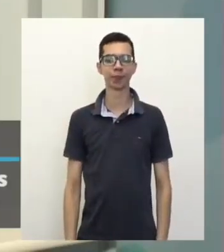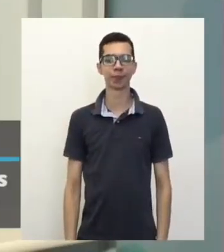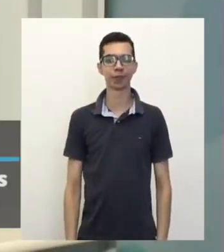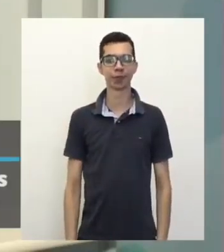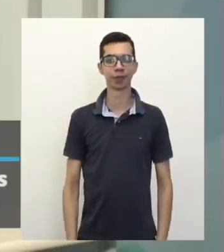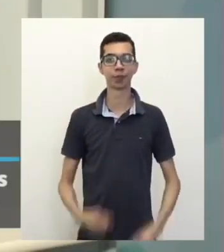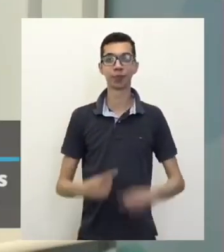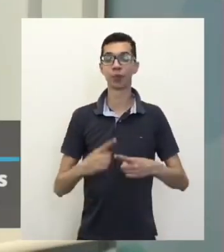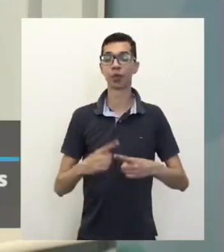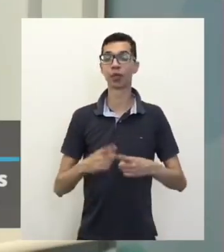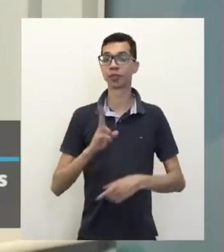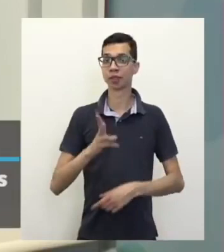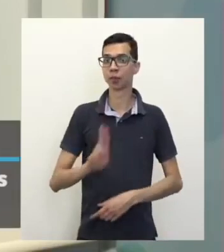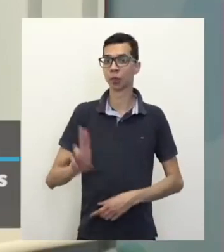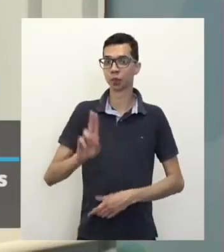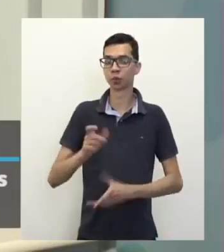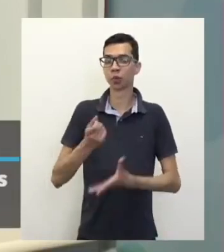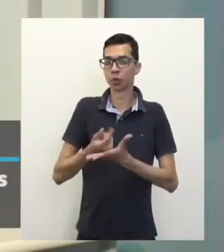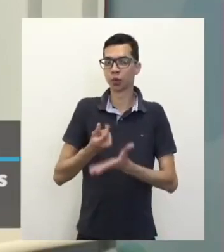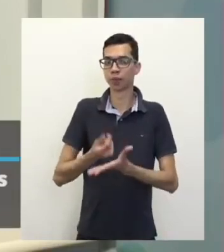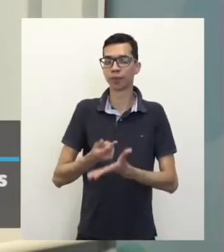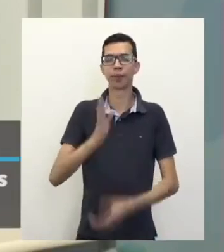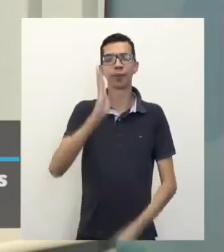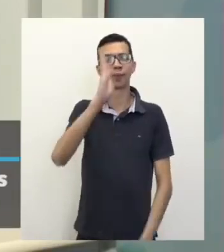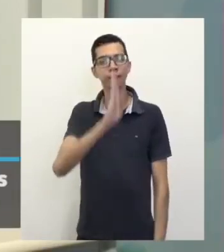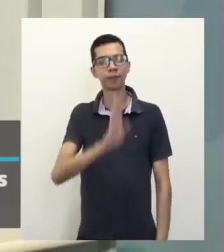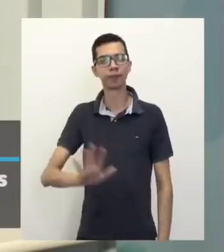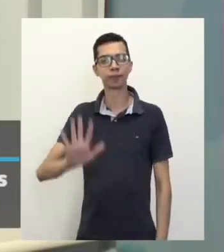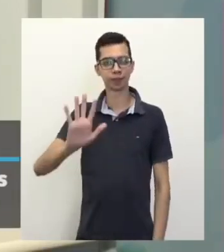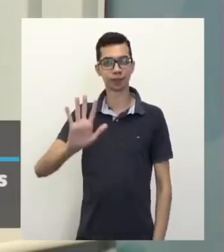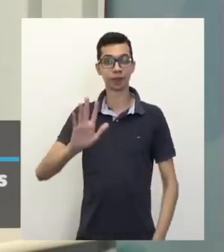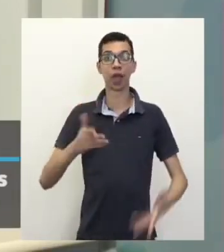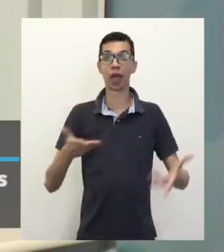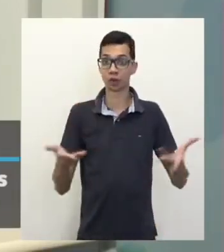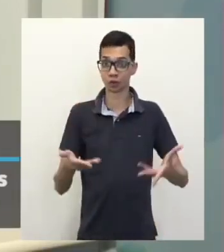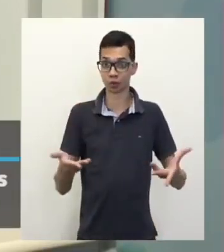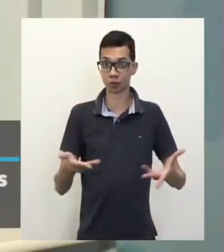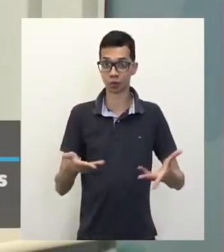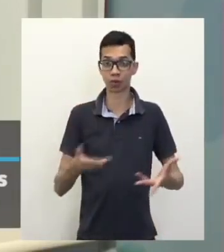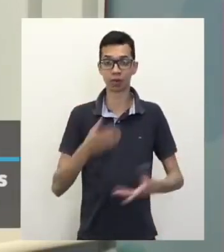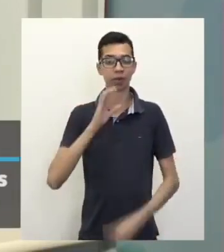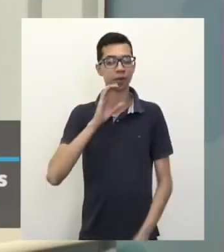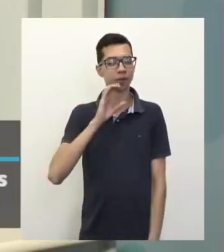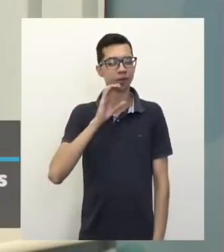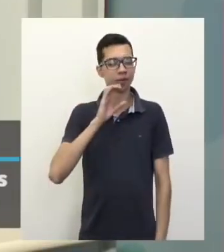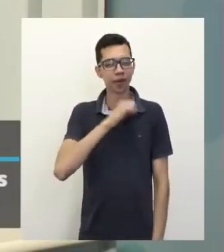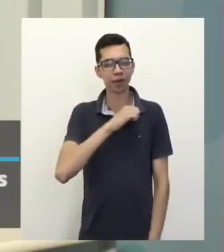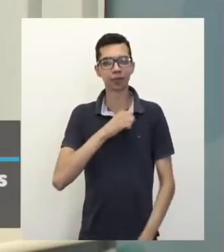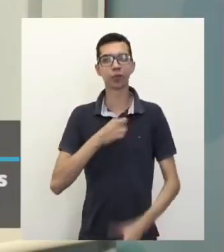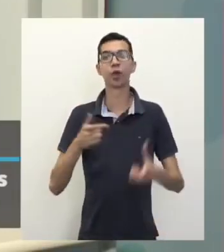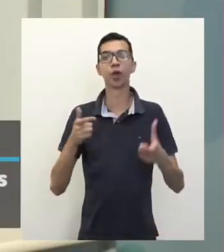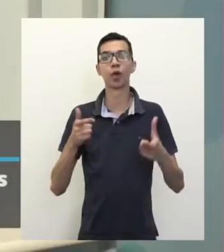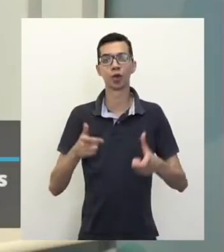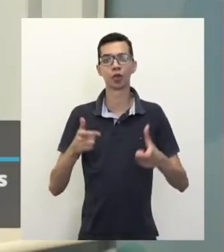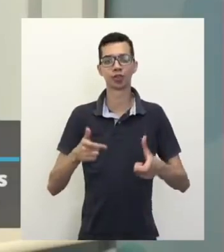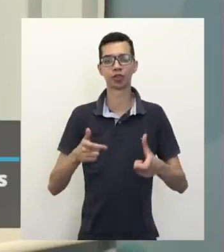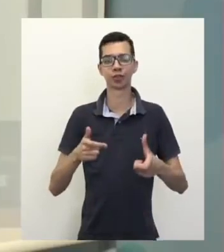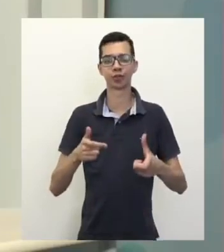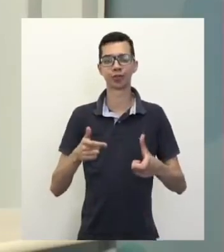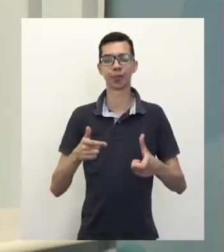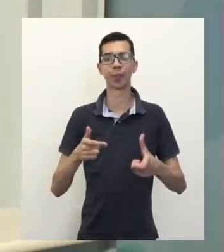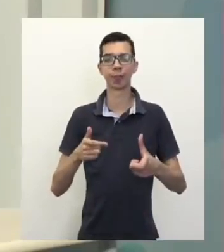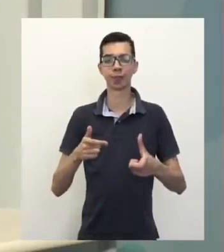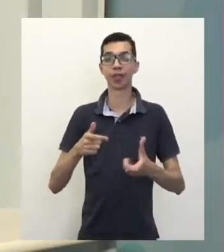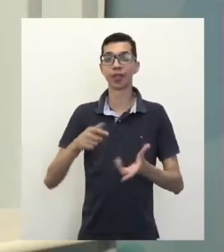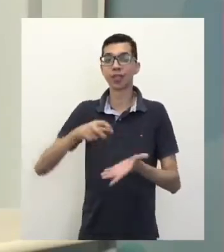né, que é muito consumida em todo o Brasil. E agora a gente vai rapidamente para a região centro-oeste. Então, quais